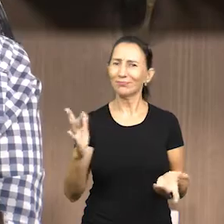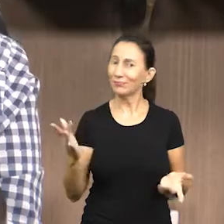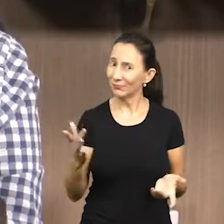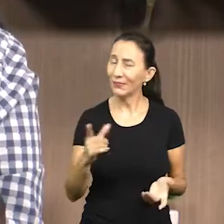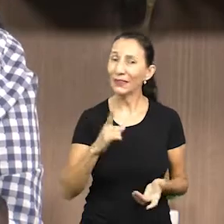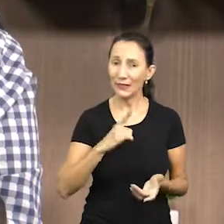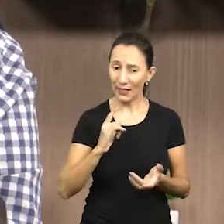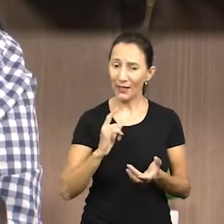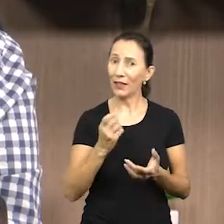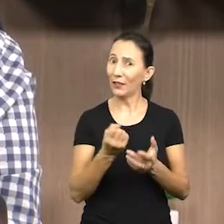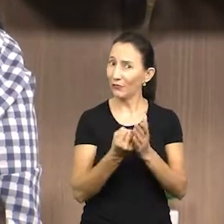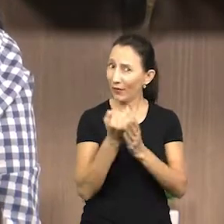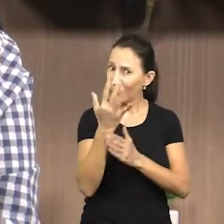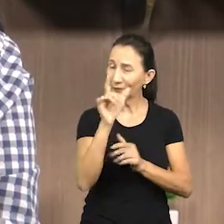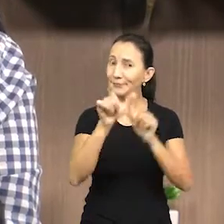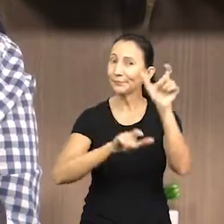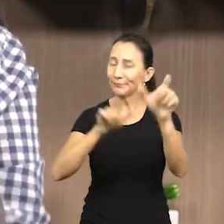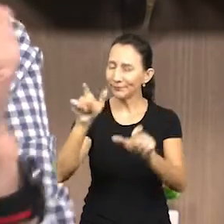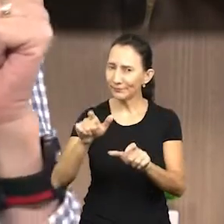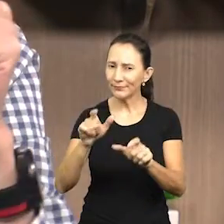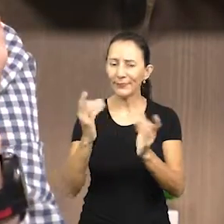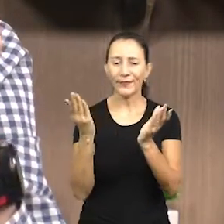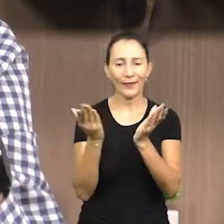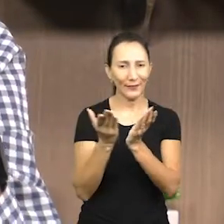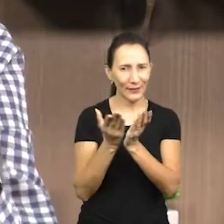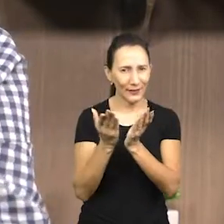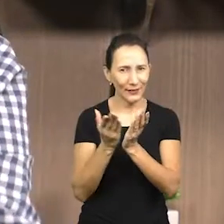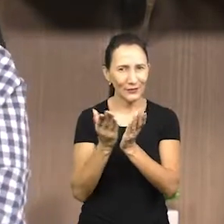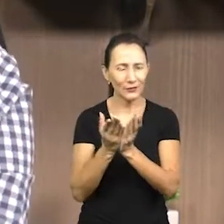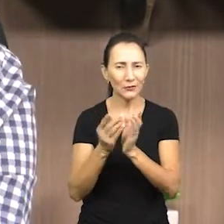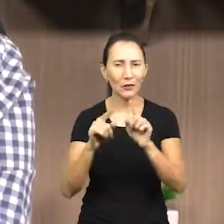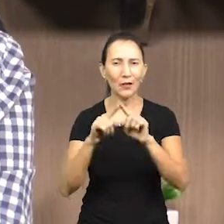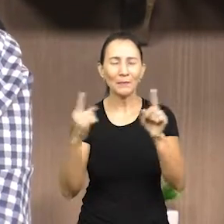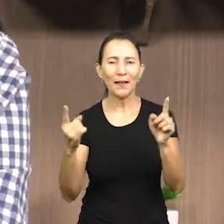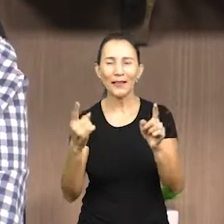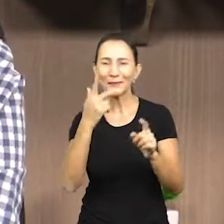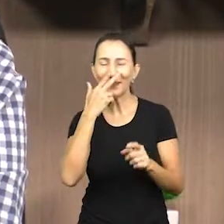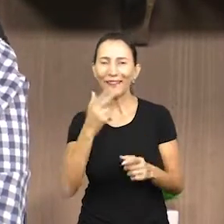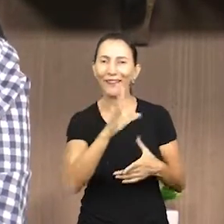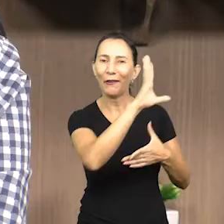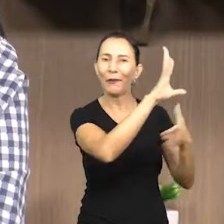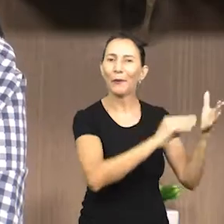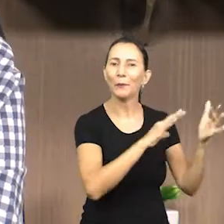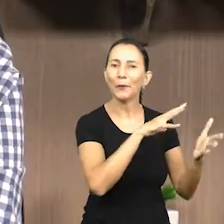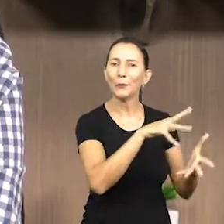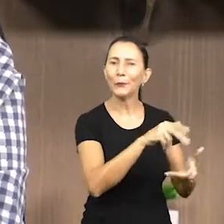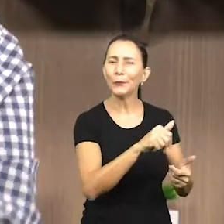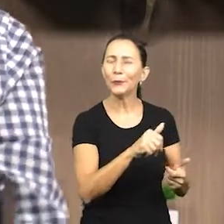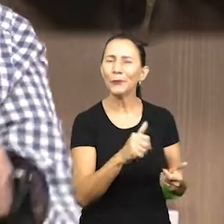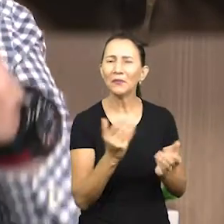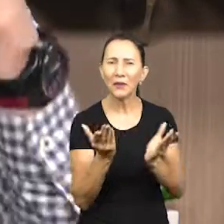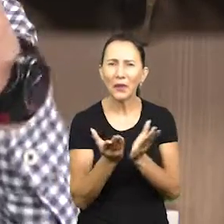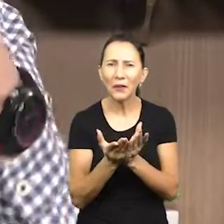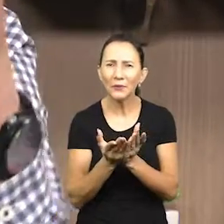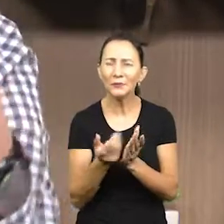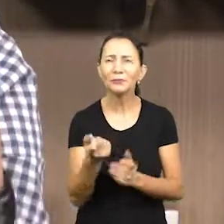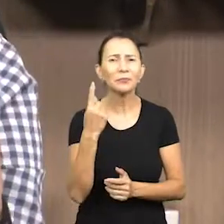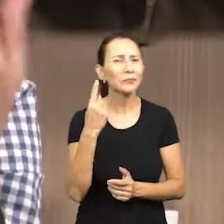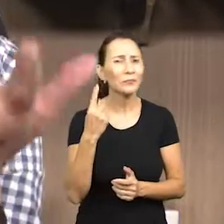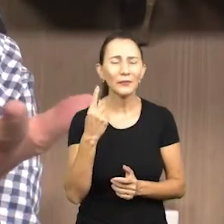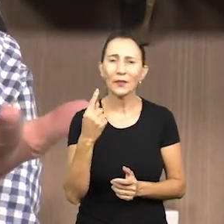muitas pessoas que são crentes, mas tomam a forma do mundo. Em Romanos capítulo 12 está escrito, não